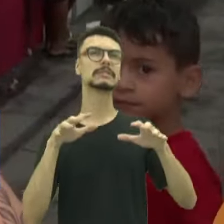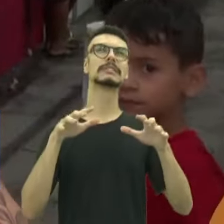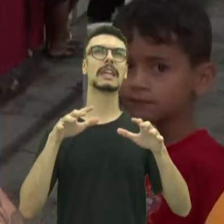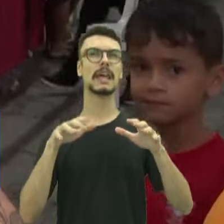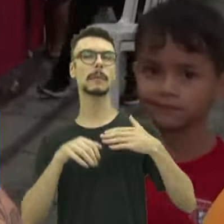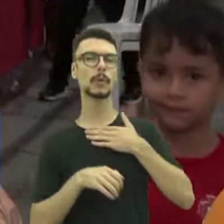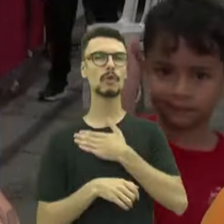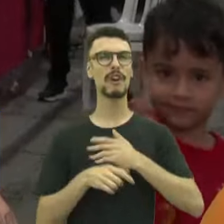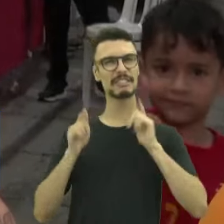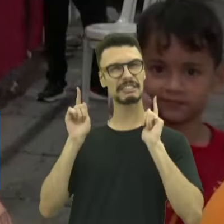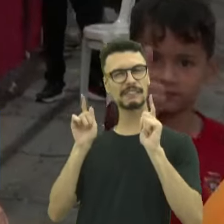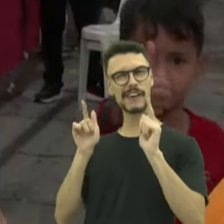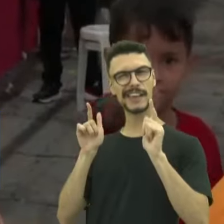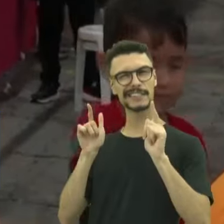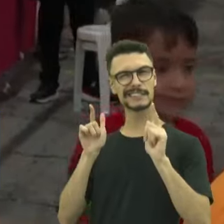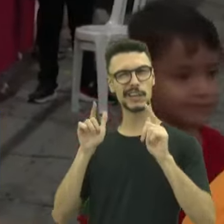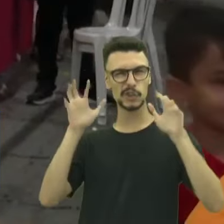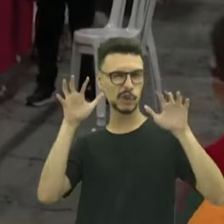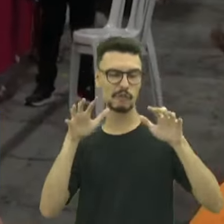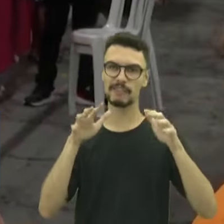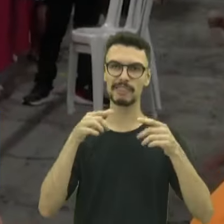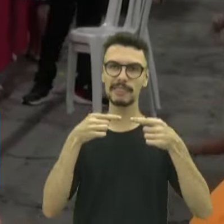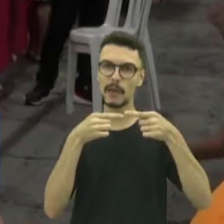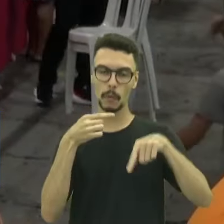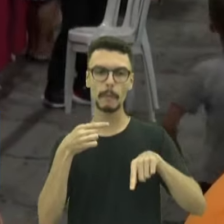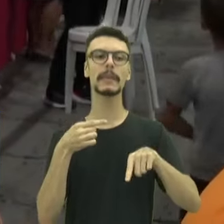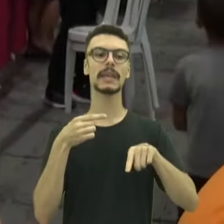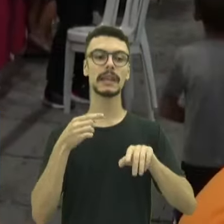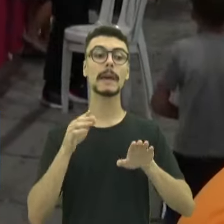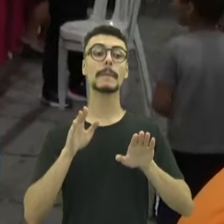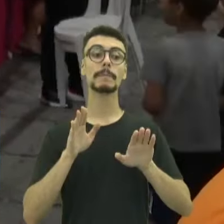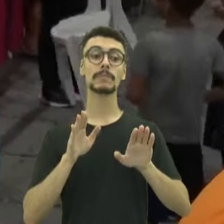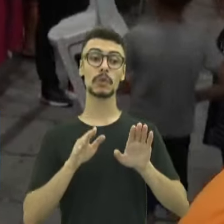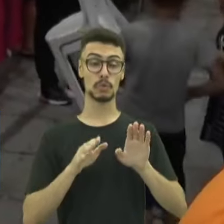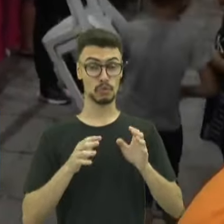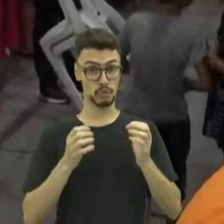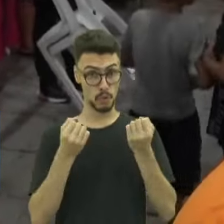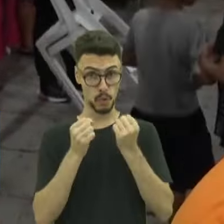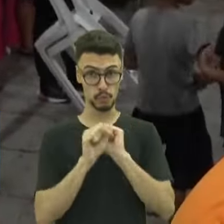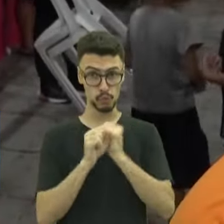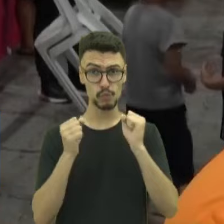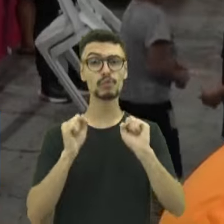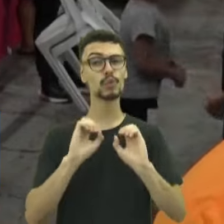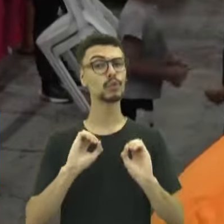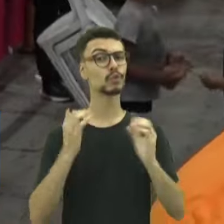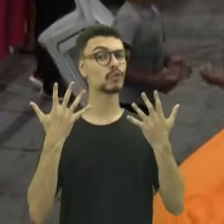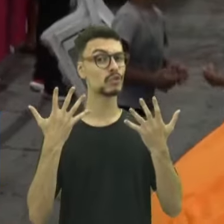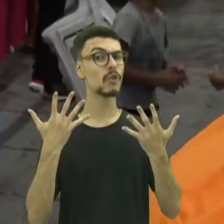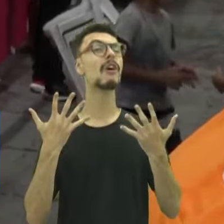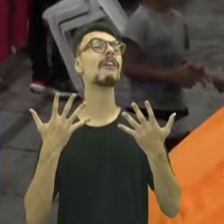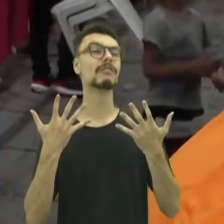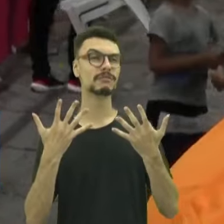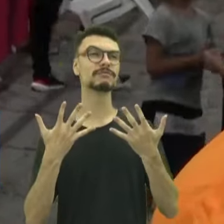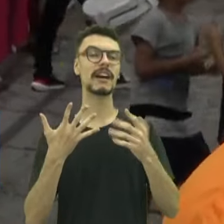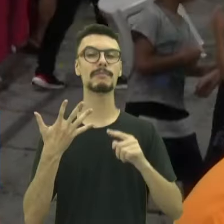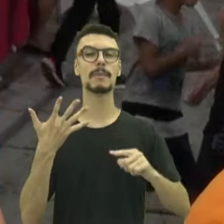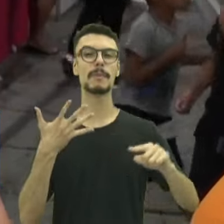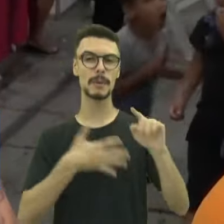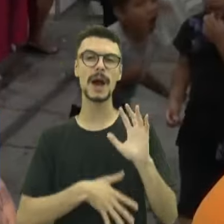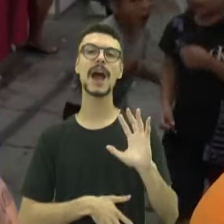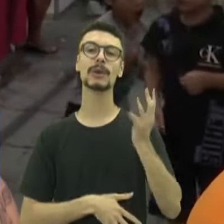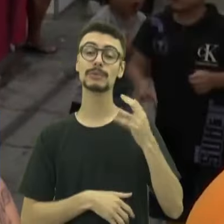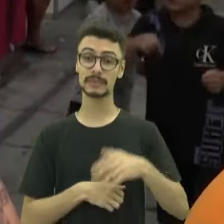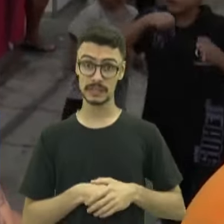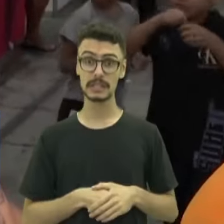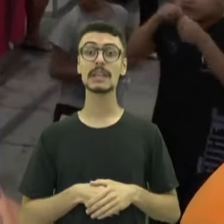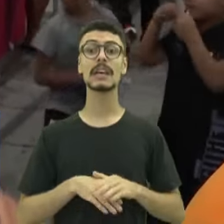festar. E com esse grande show que é o Barão, aí a gente sabe que vai produzir muitas coisas. Aí, e nós